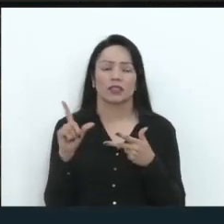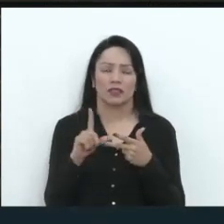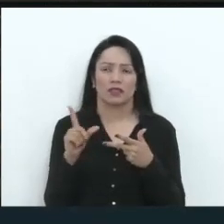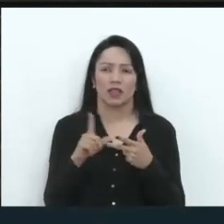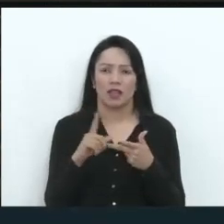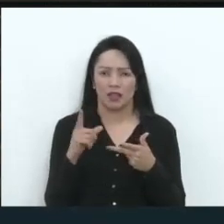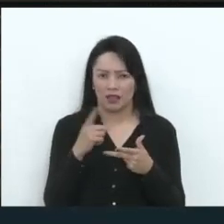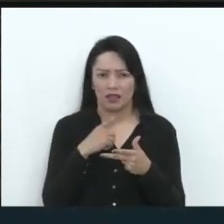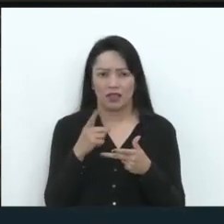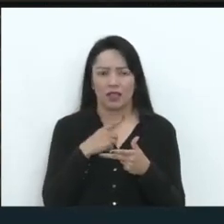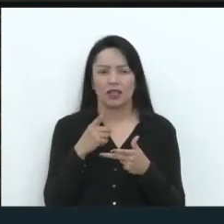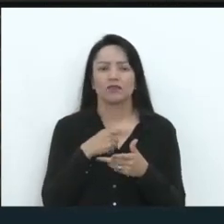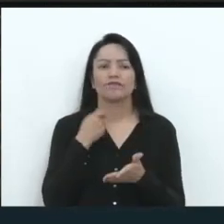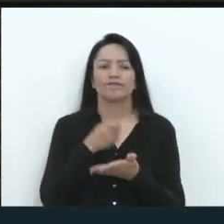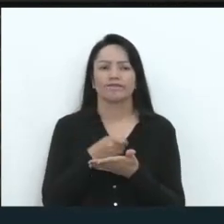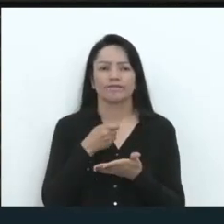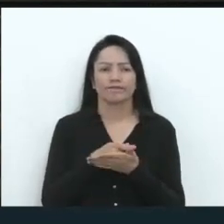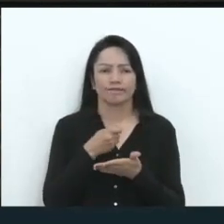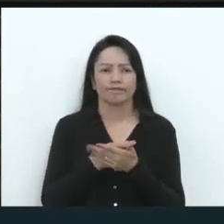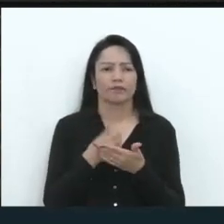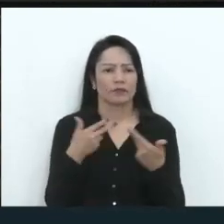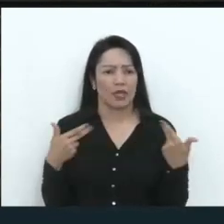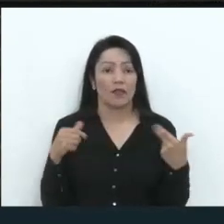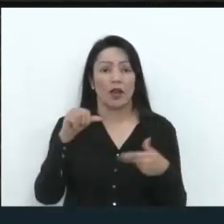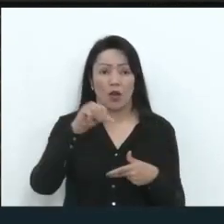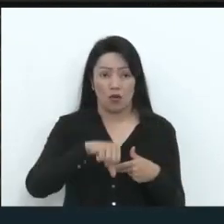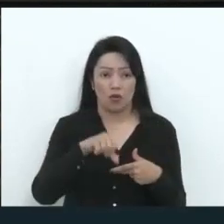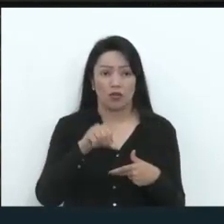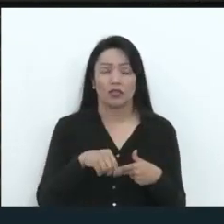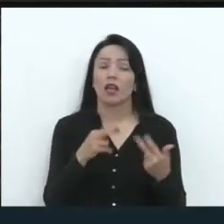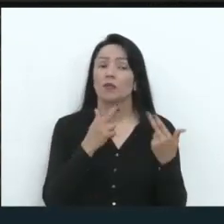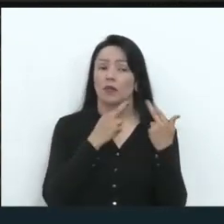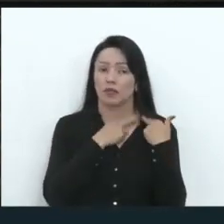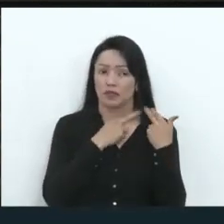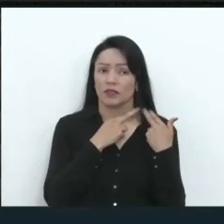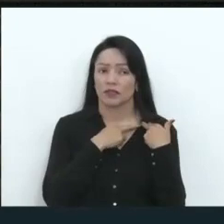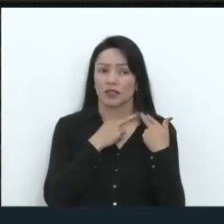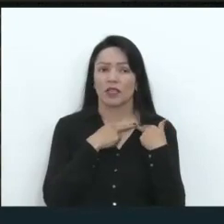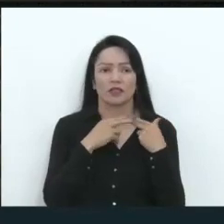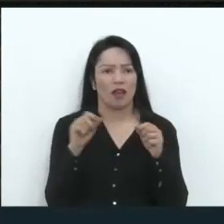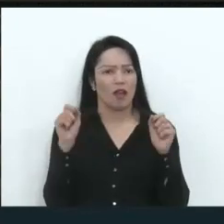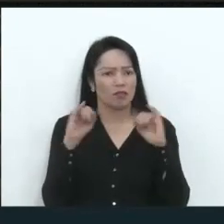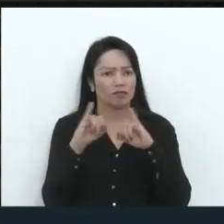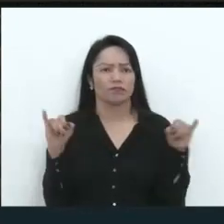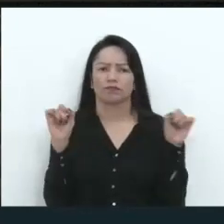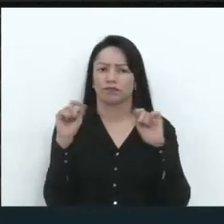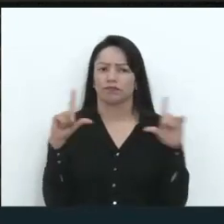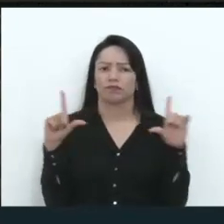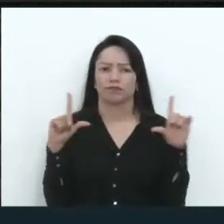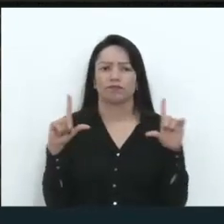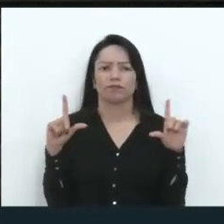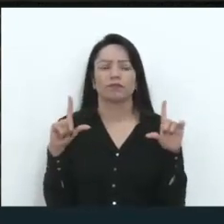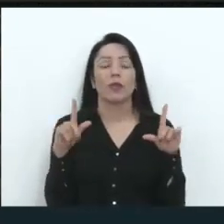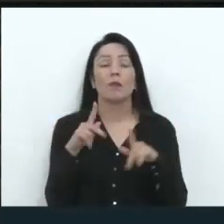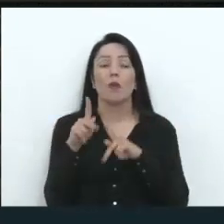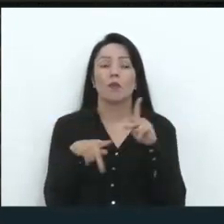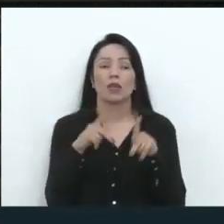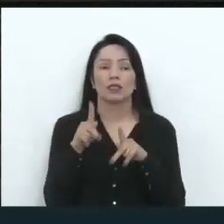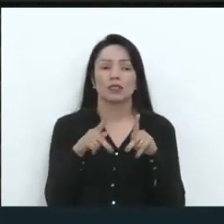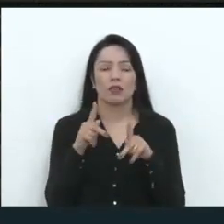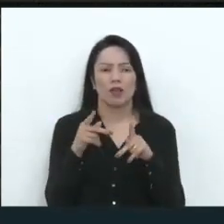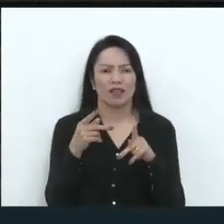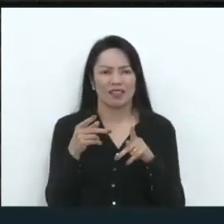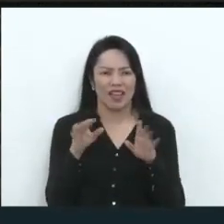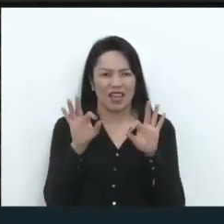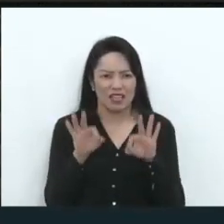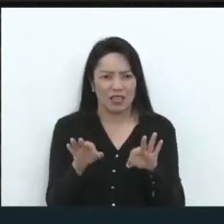estamos combatendo esses malefícios, temos a responsabilidade de alertar a população de que essa verdade que o